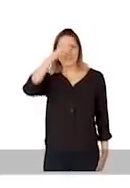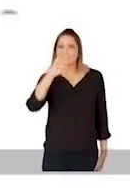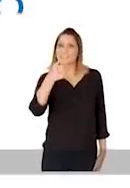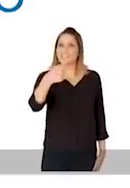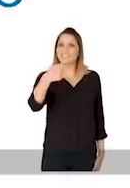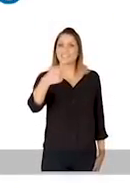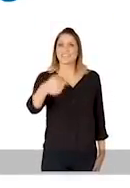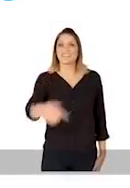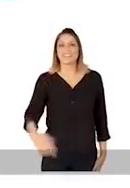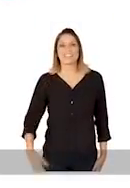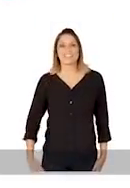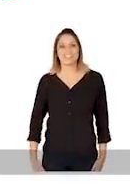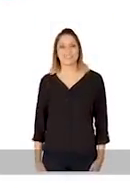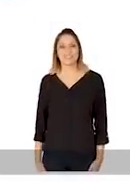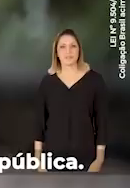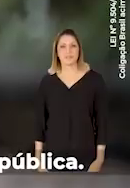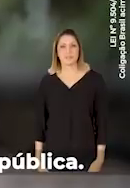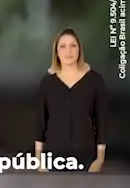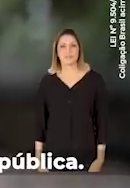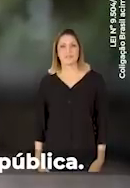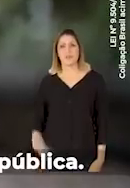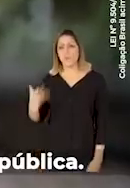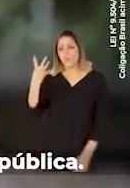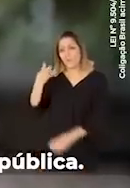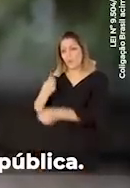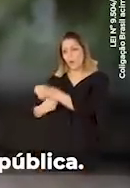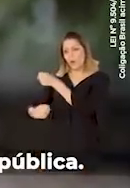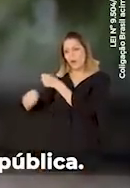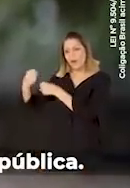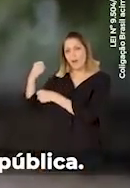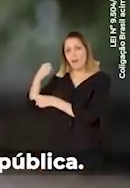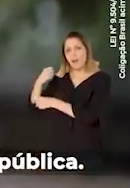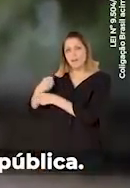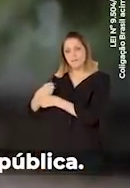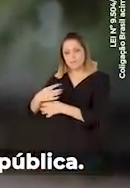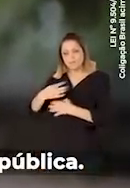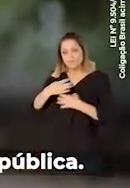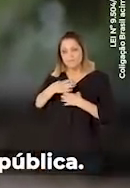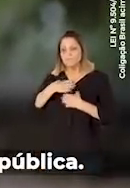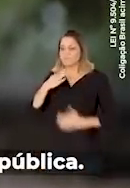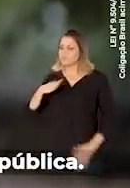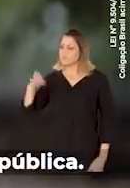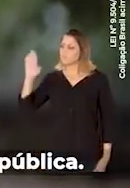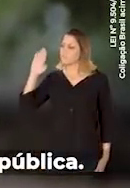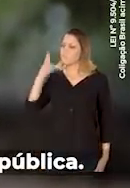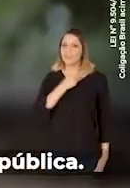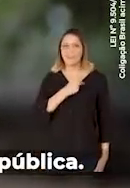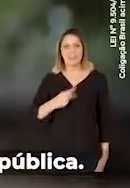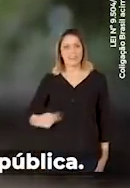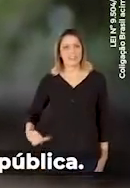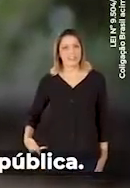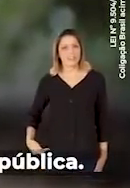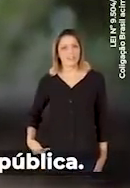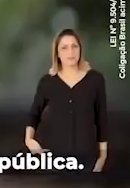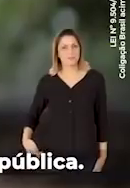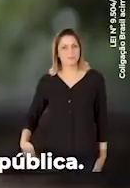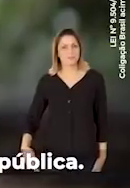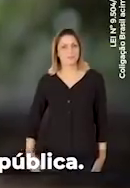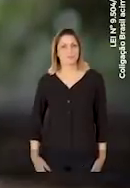Bolsonaro, 17. Há 4 anos, eu decidi disputar a presidência da